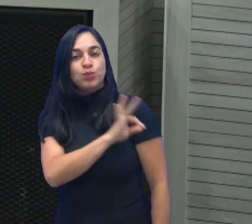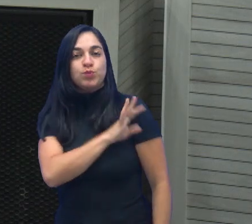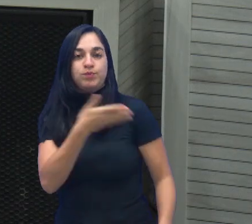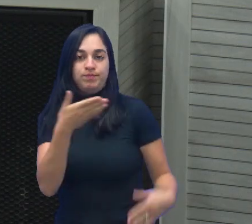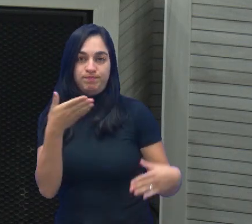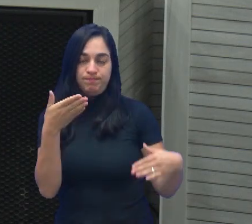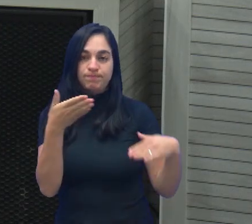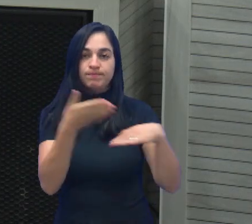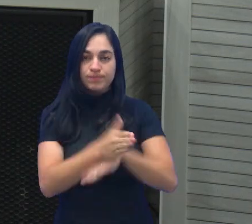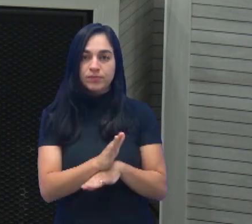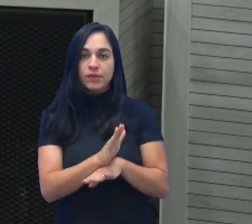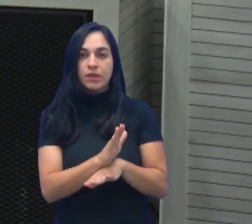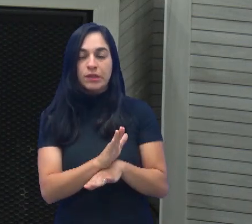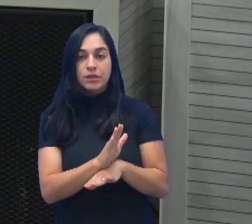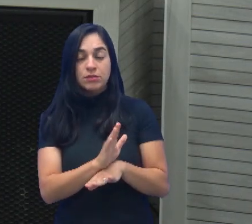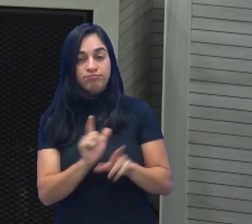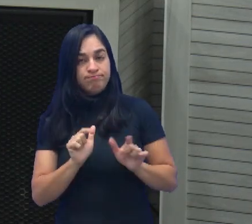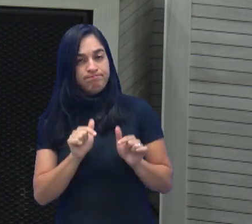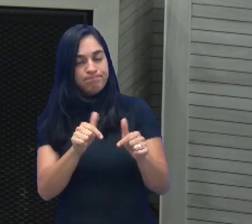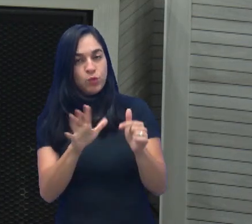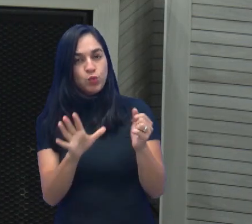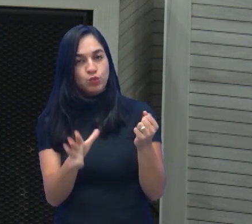não é, pela segurança da nossa cidade.